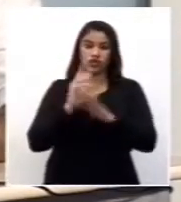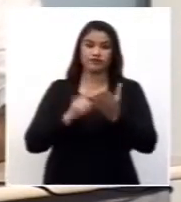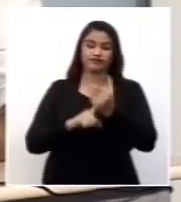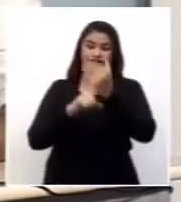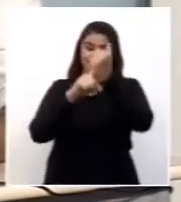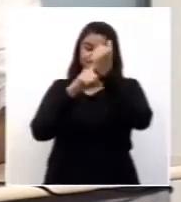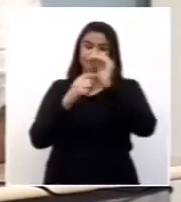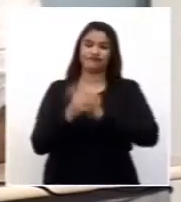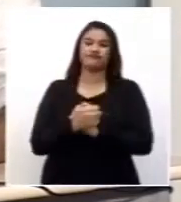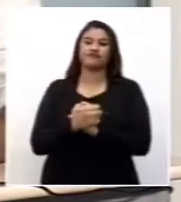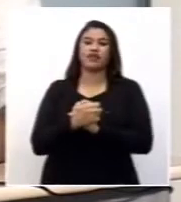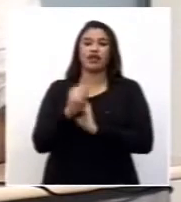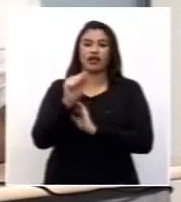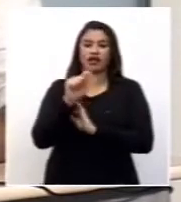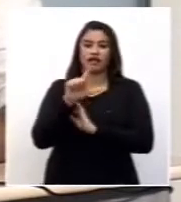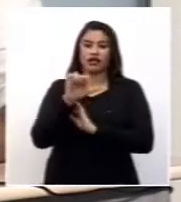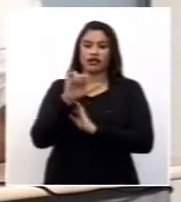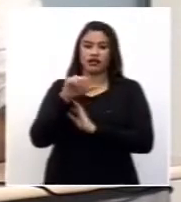diz clareza.